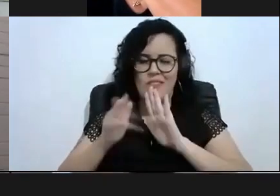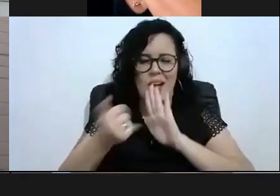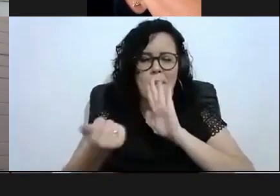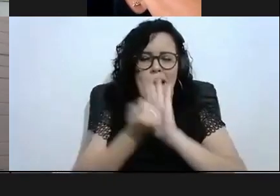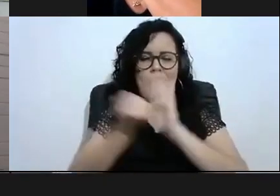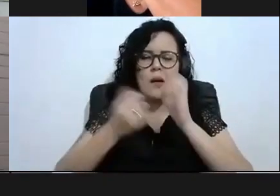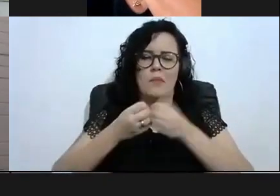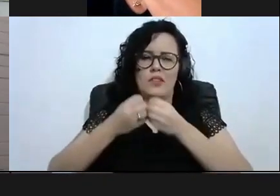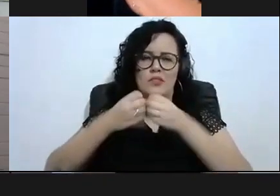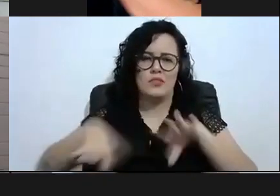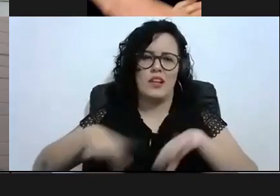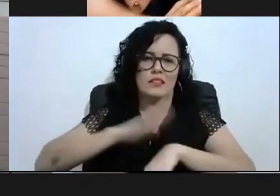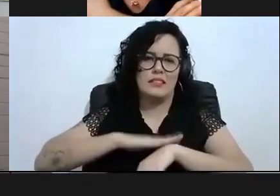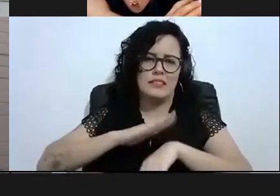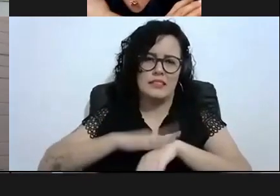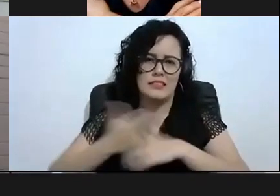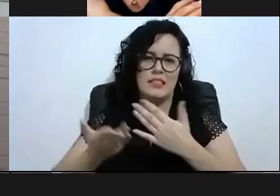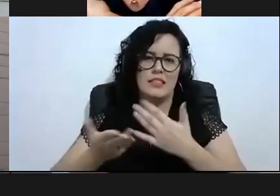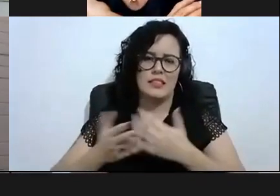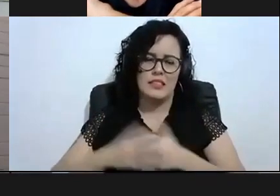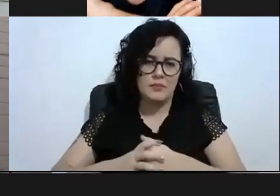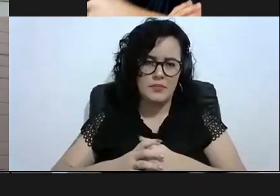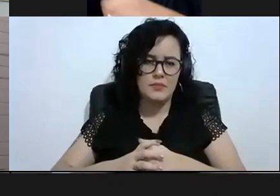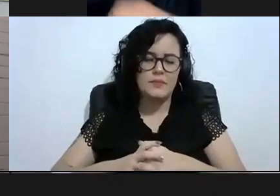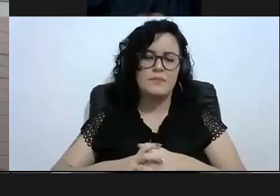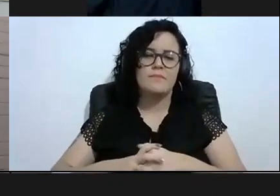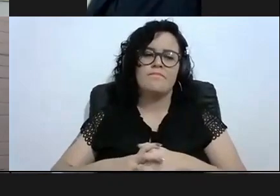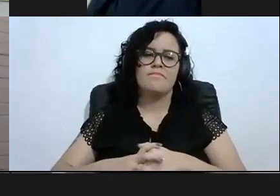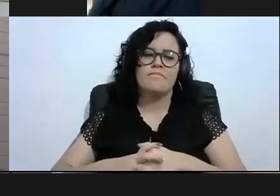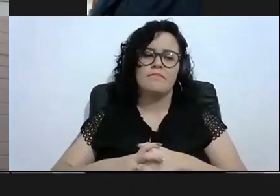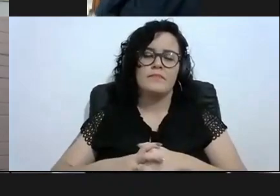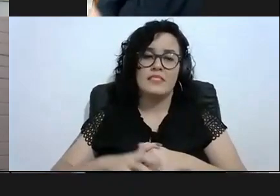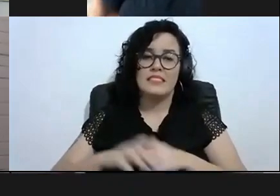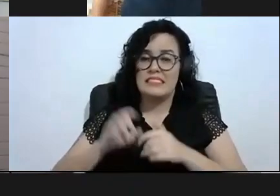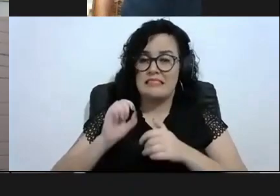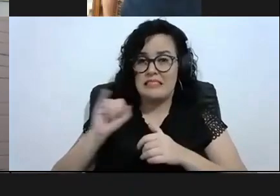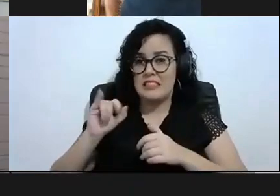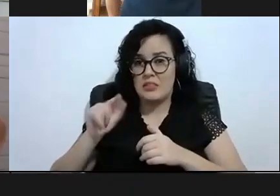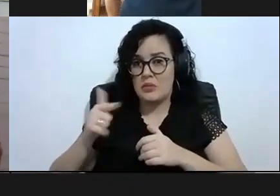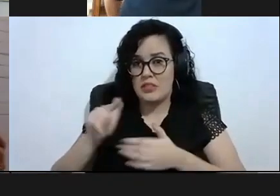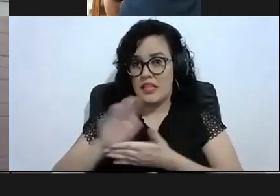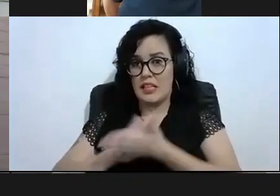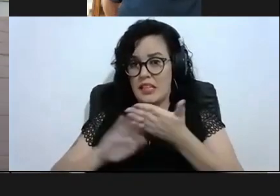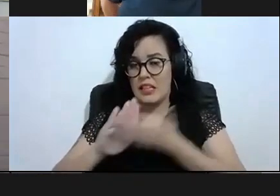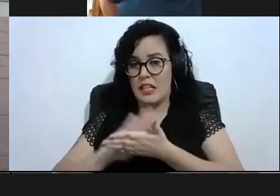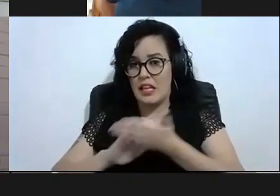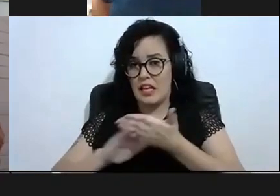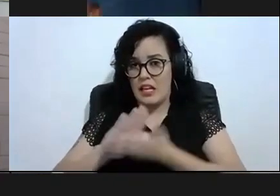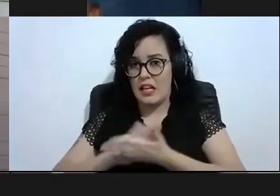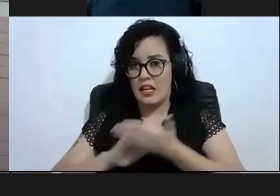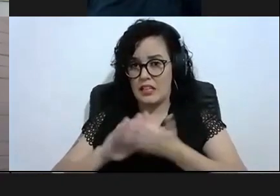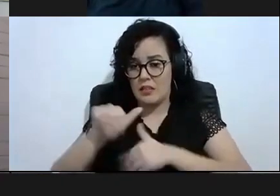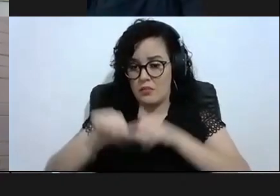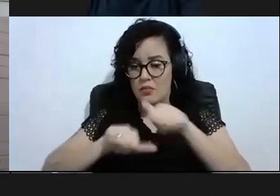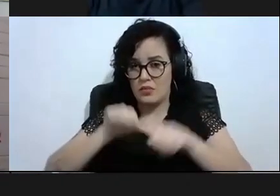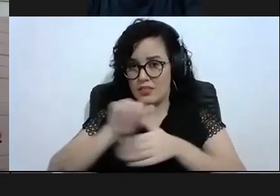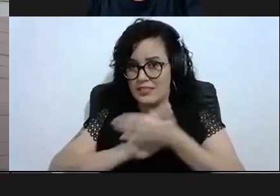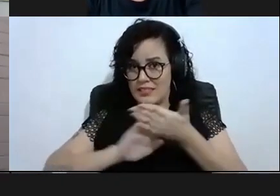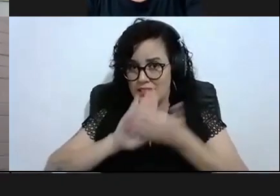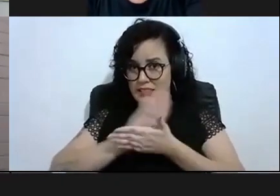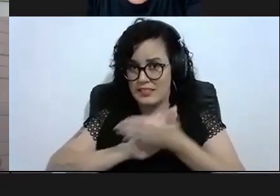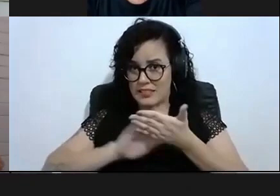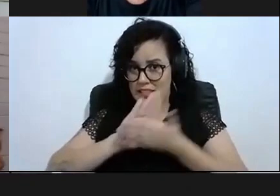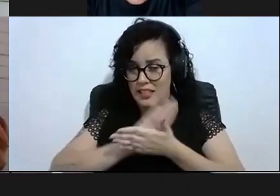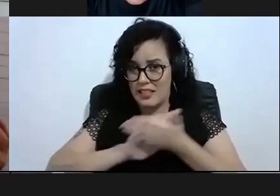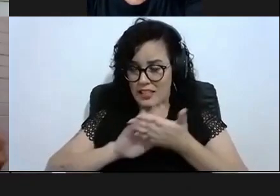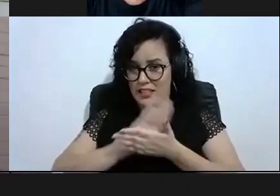isso vai ser uma marca na educação do país, e se não tiver essa mudança, né, esse